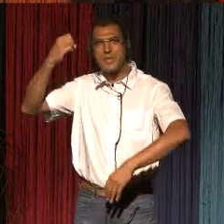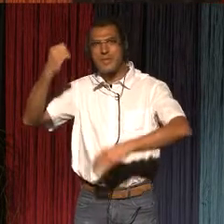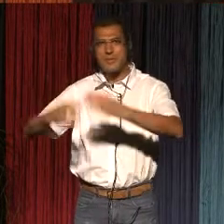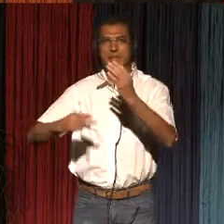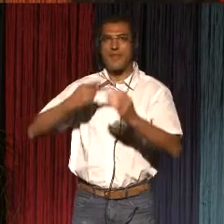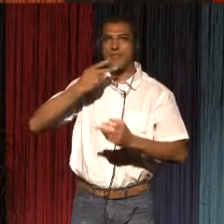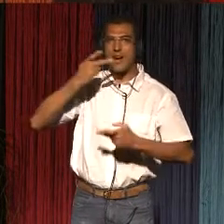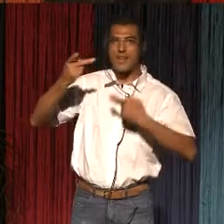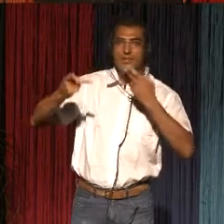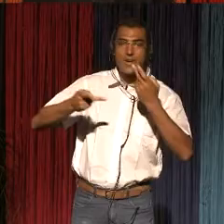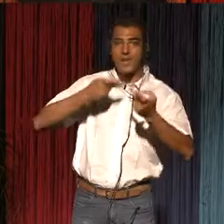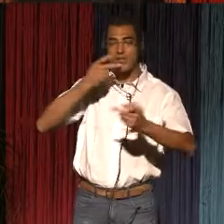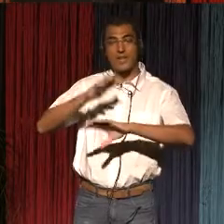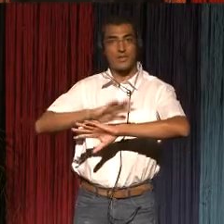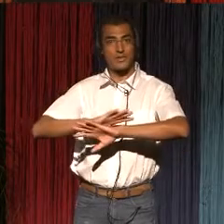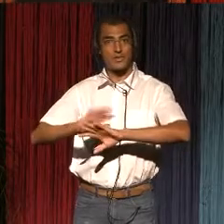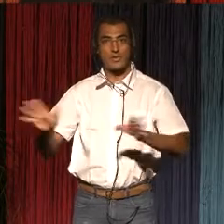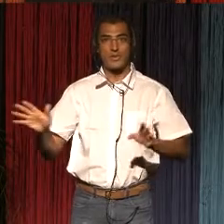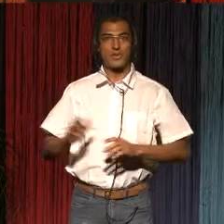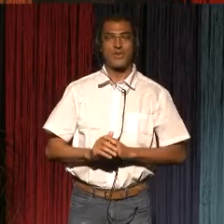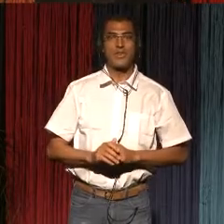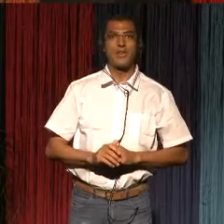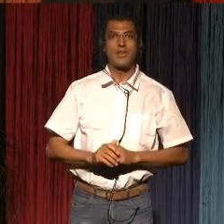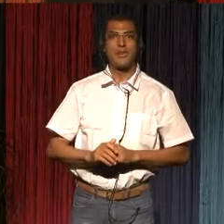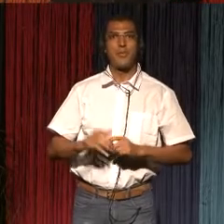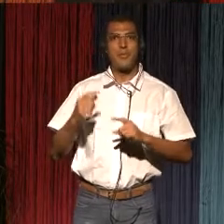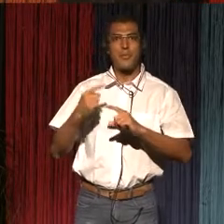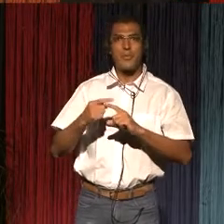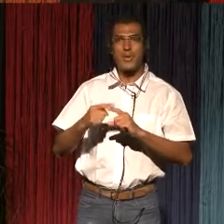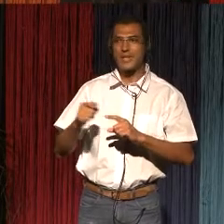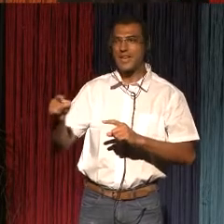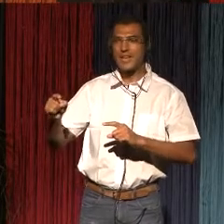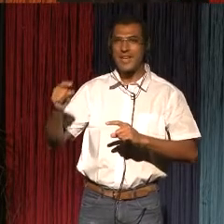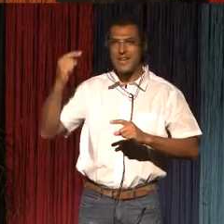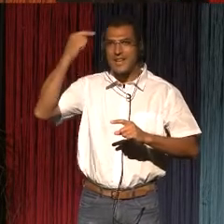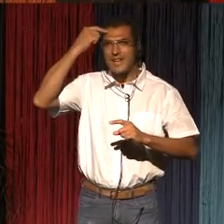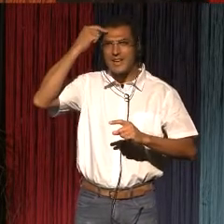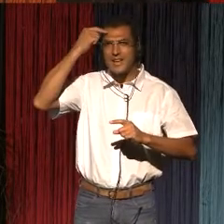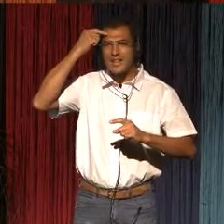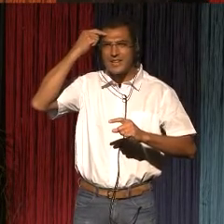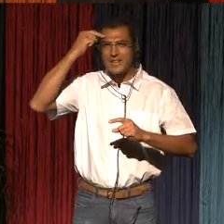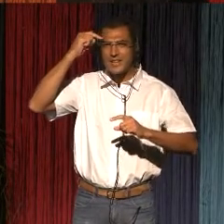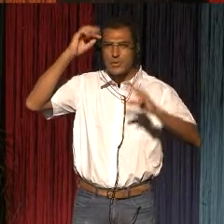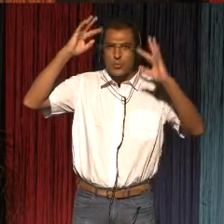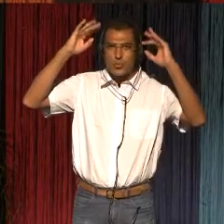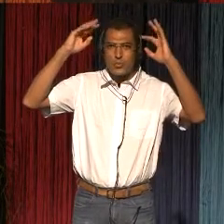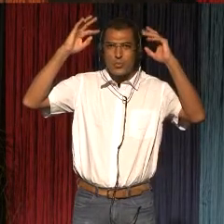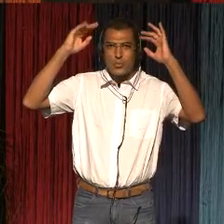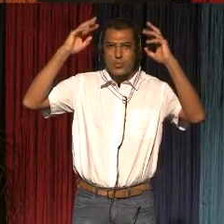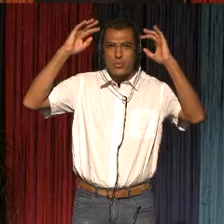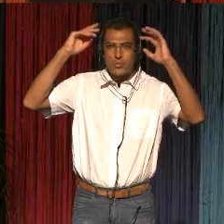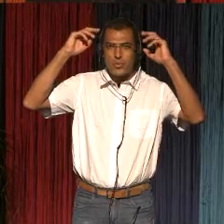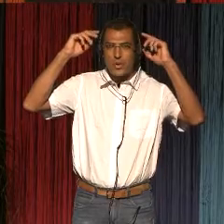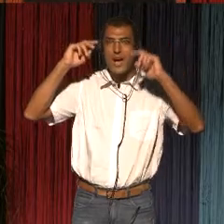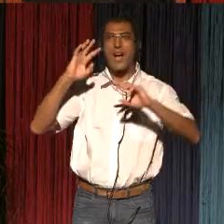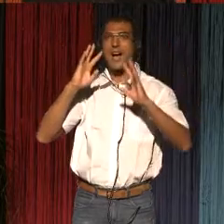já foi falado, simplesmente mantendo aquilo na memória, sem nenhum dispositivo visual para